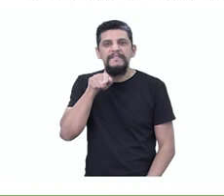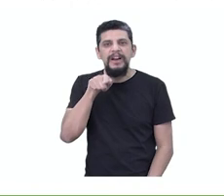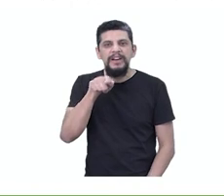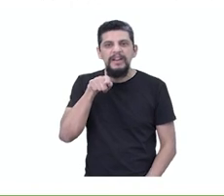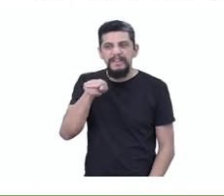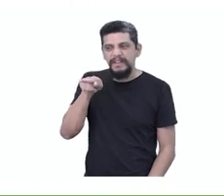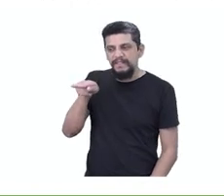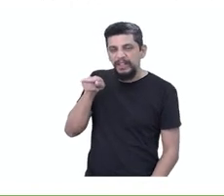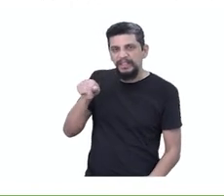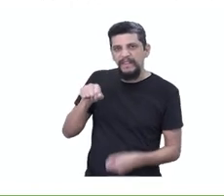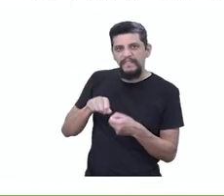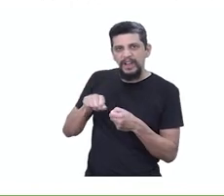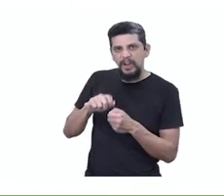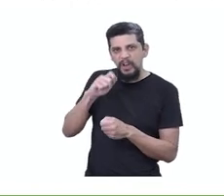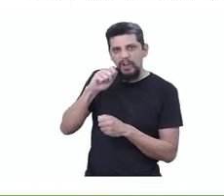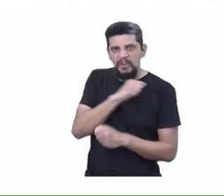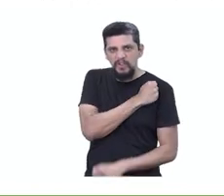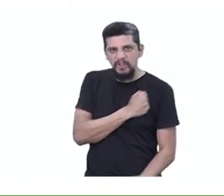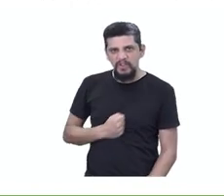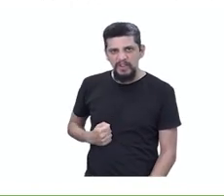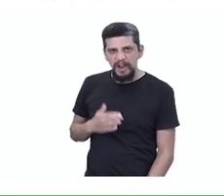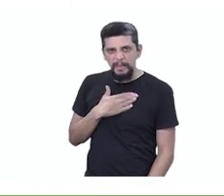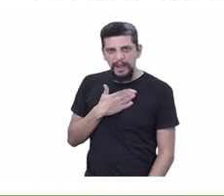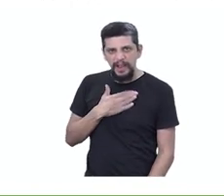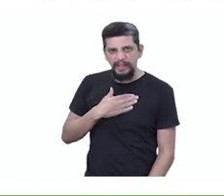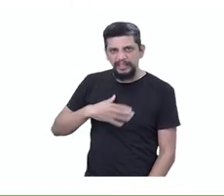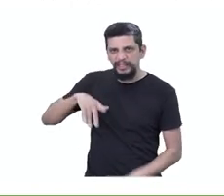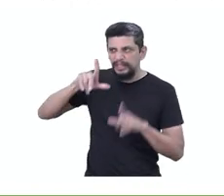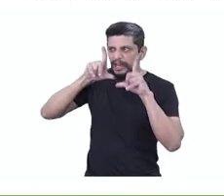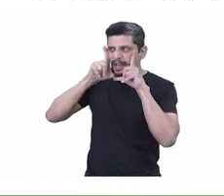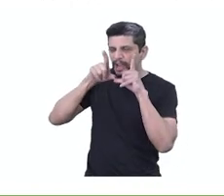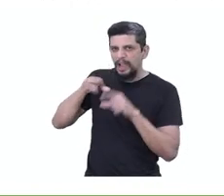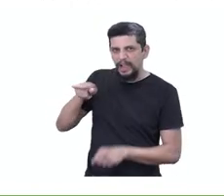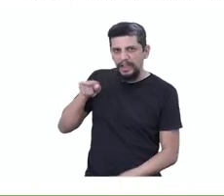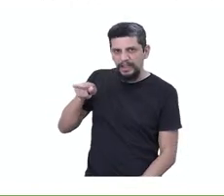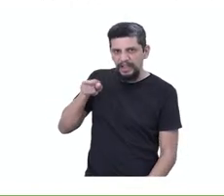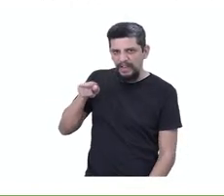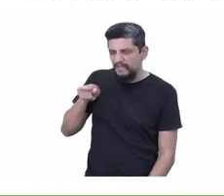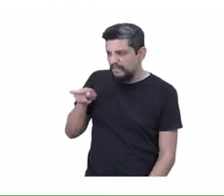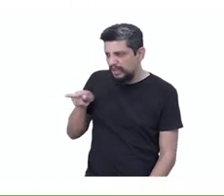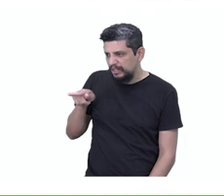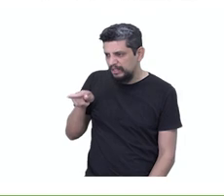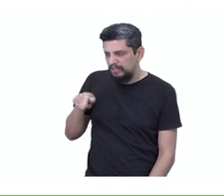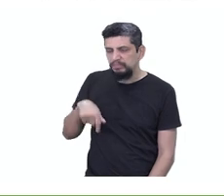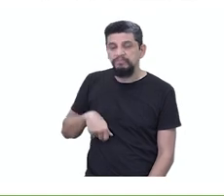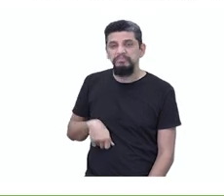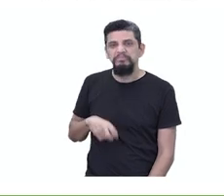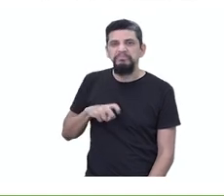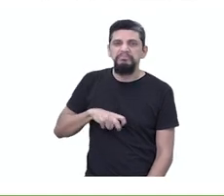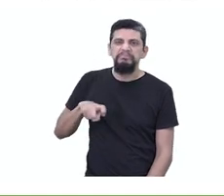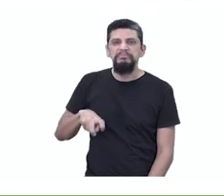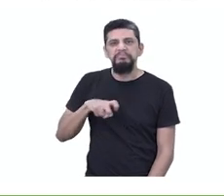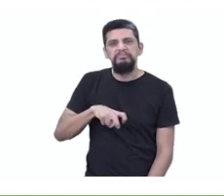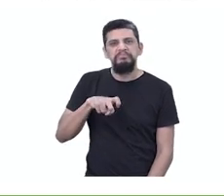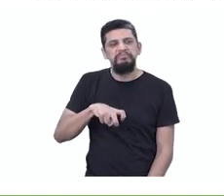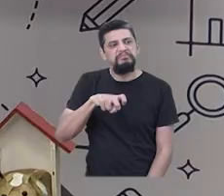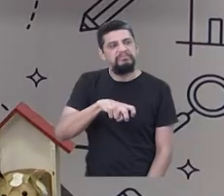Você fez cocô na minha cabeça? Perguntou ela à pomba que por acaso ia passando.